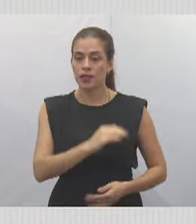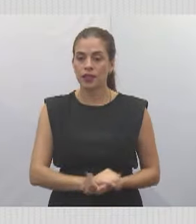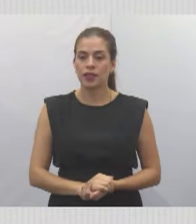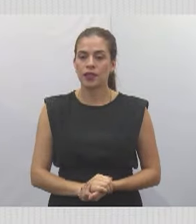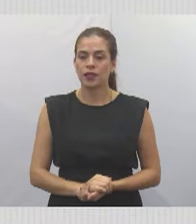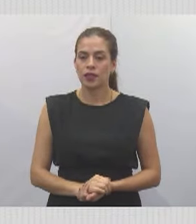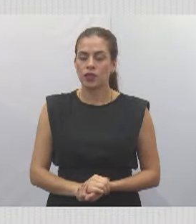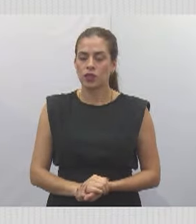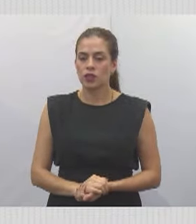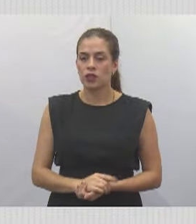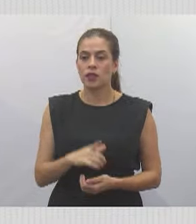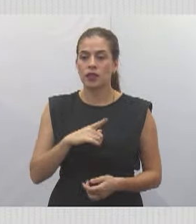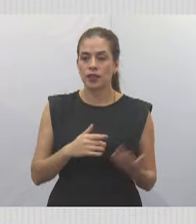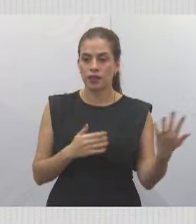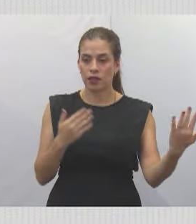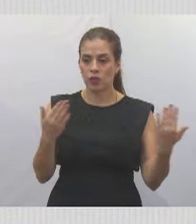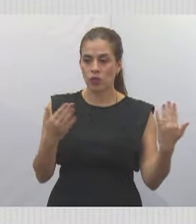AMI e o SIM.